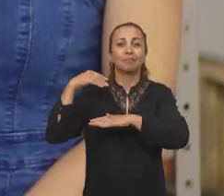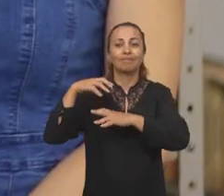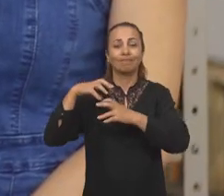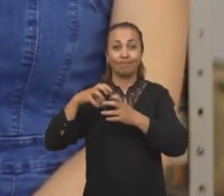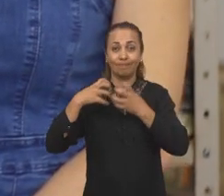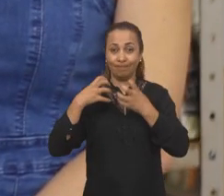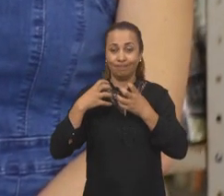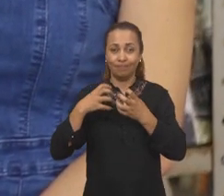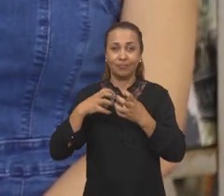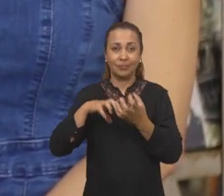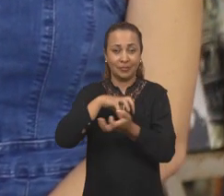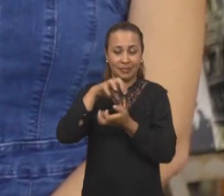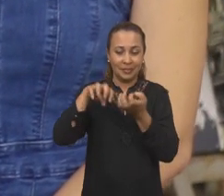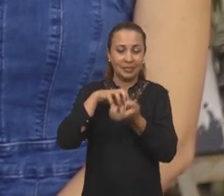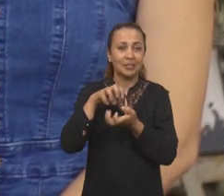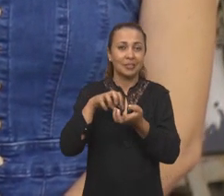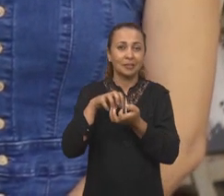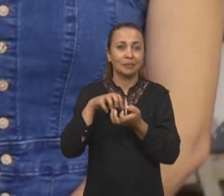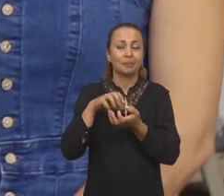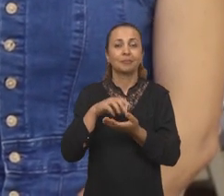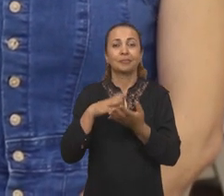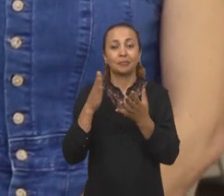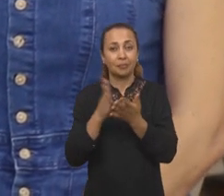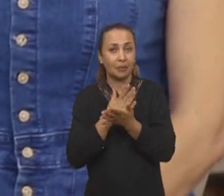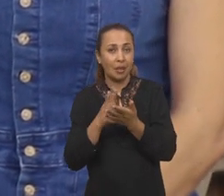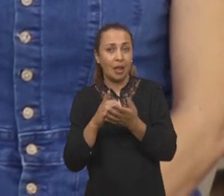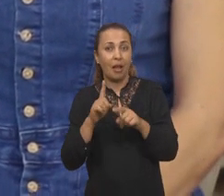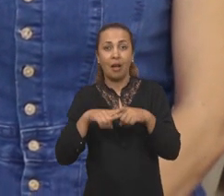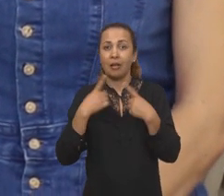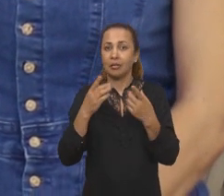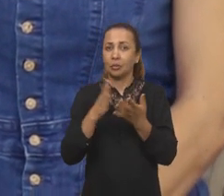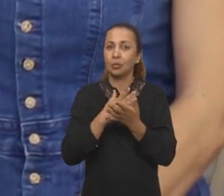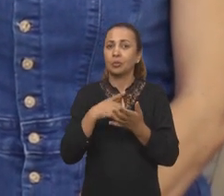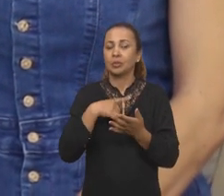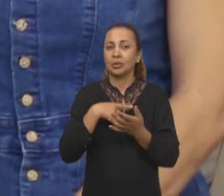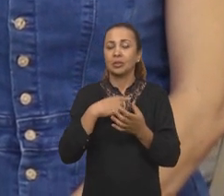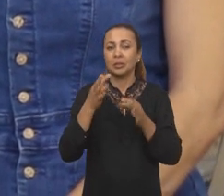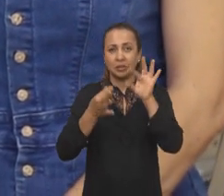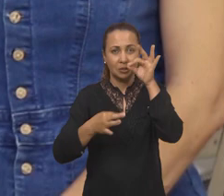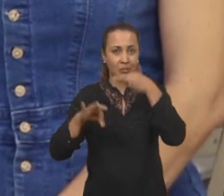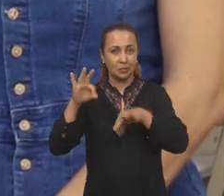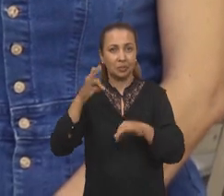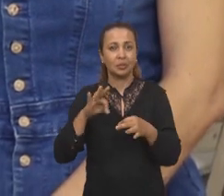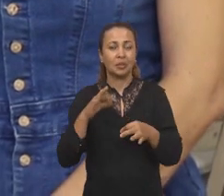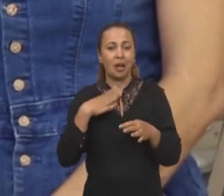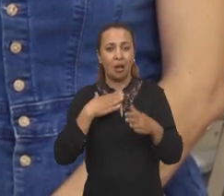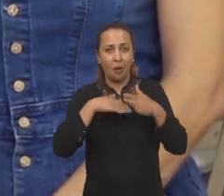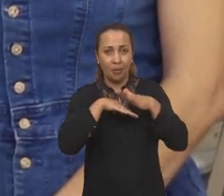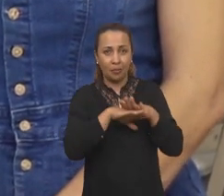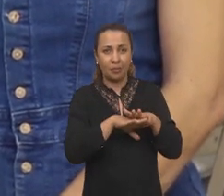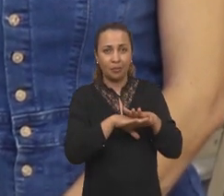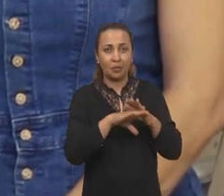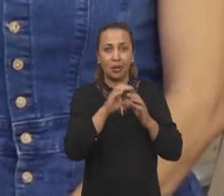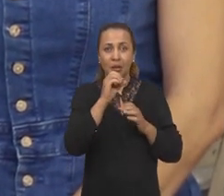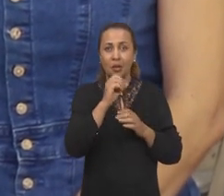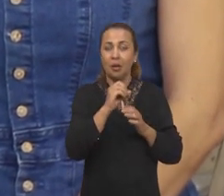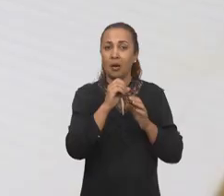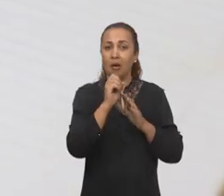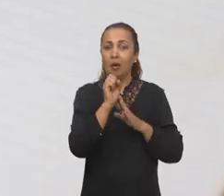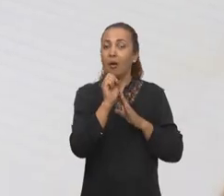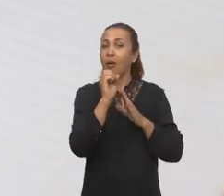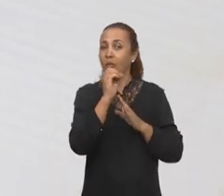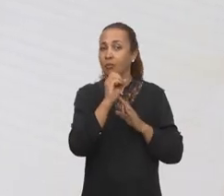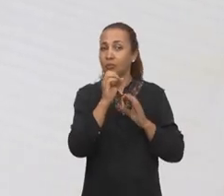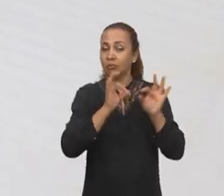mas alguns materiais foram preservadas é um deles tá tá aqui no laboratório que é o da organização de esquerda